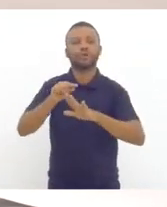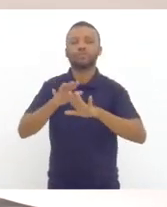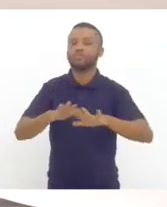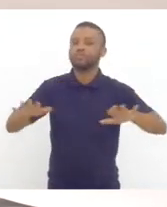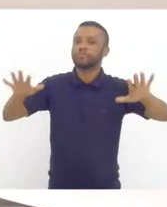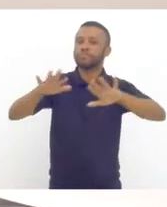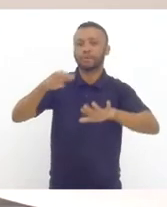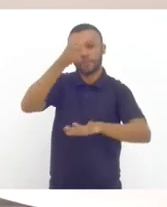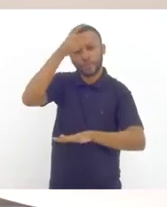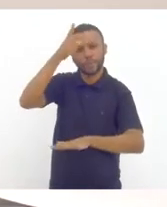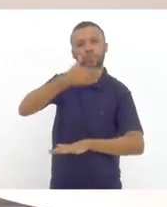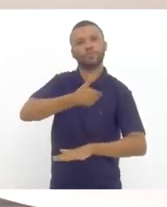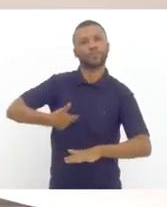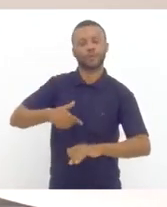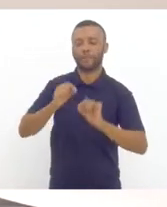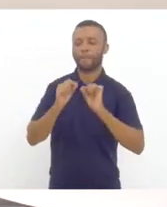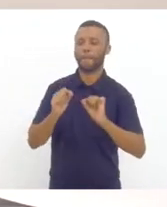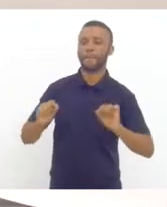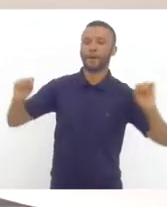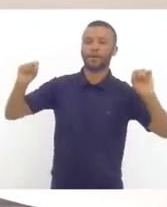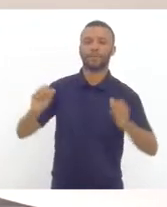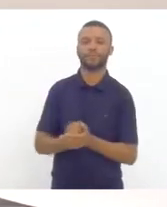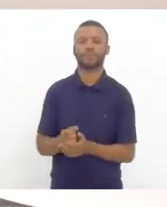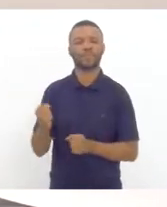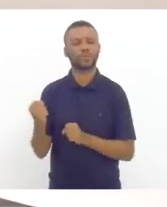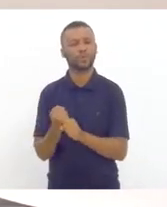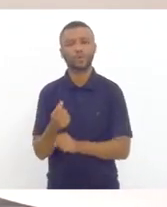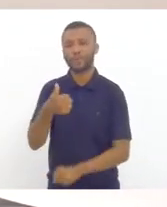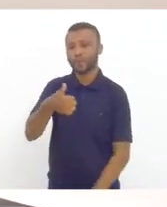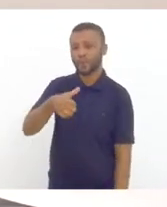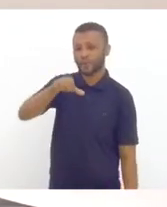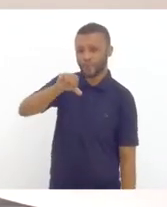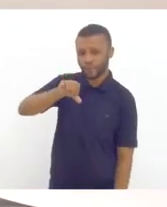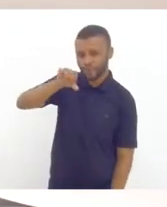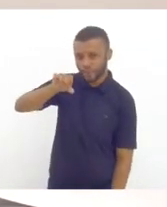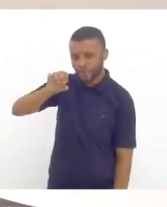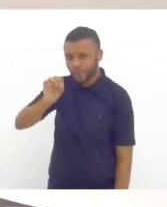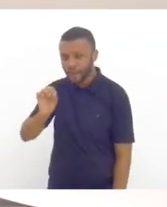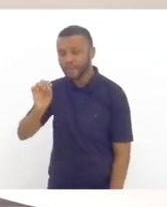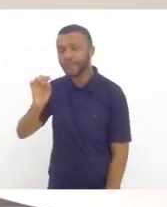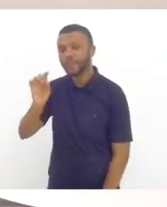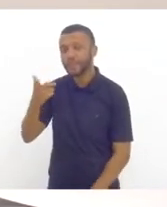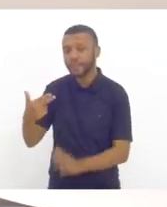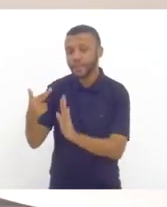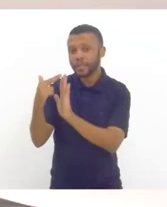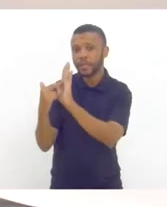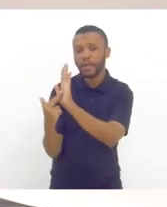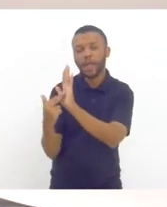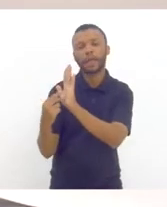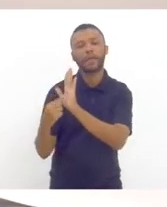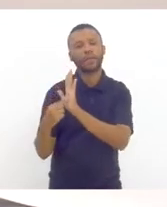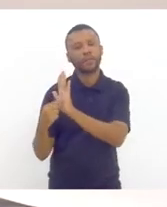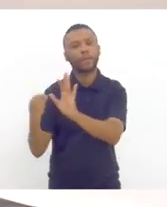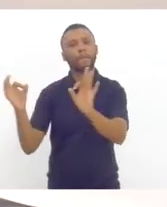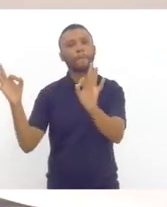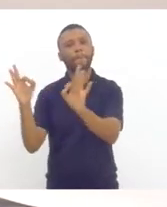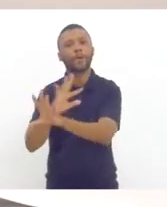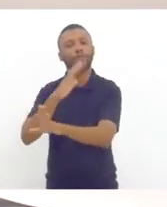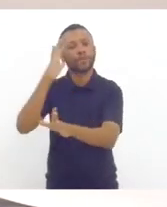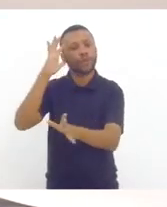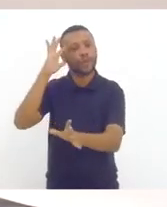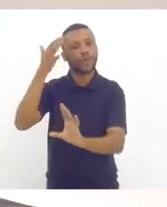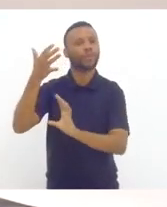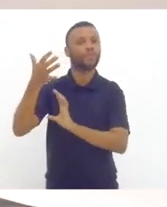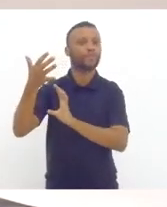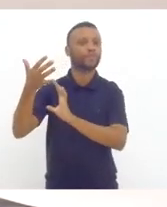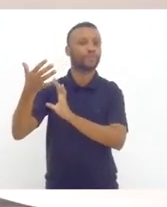Então, desde 90 que estes critérios estão consagrados